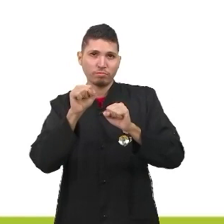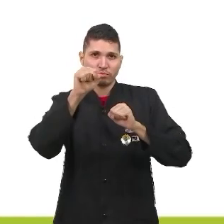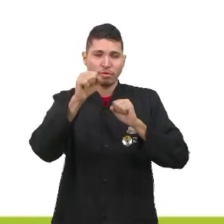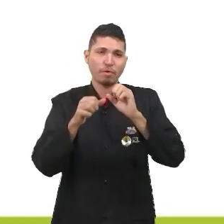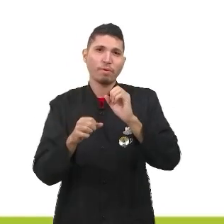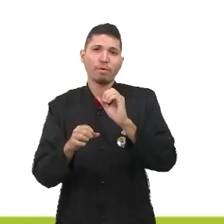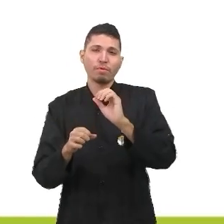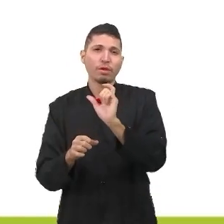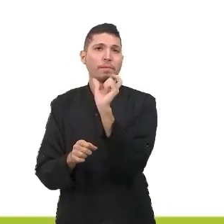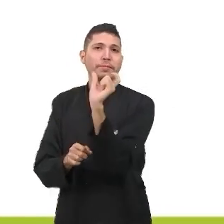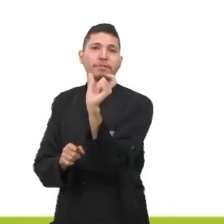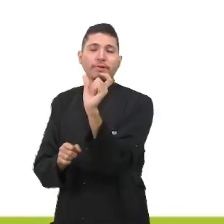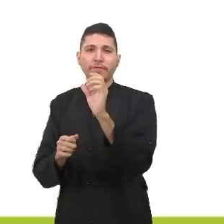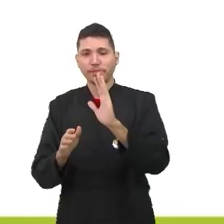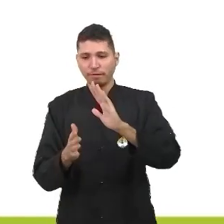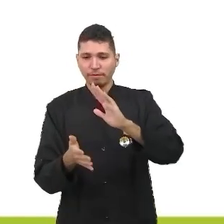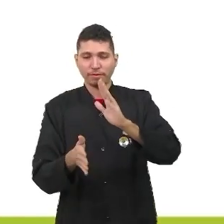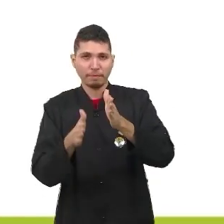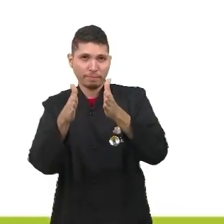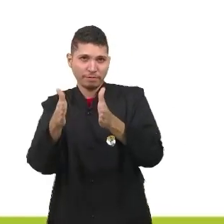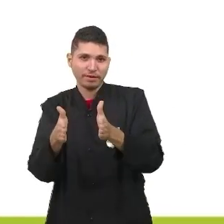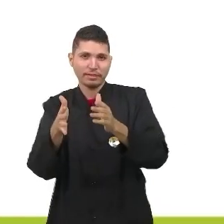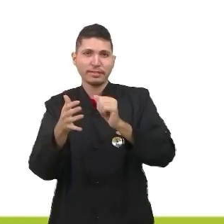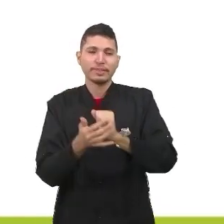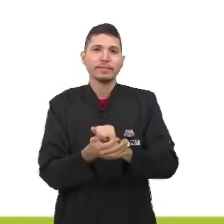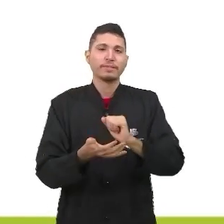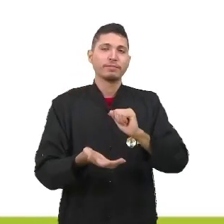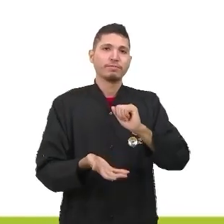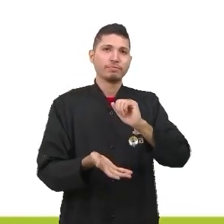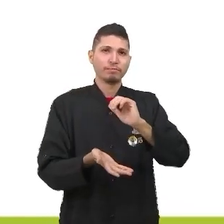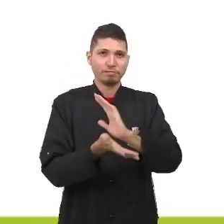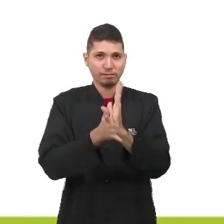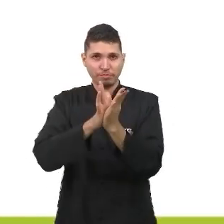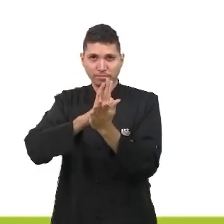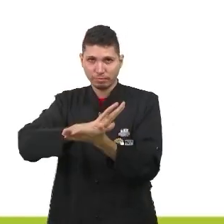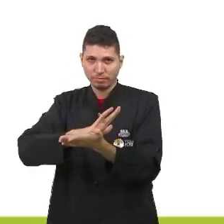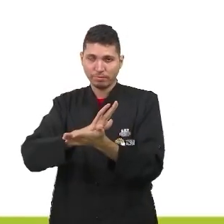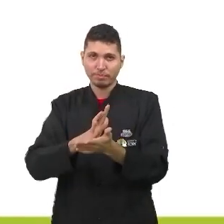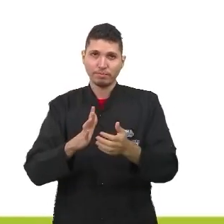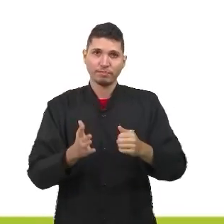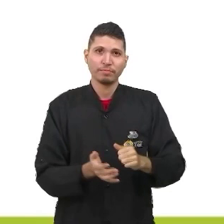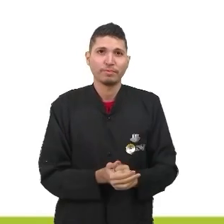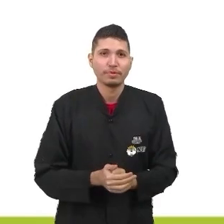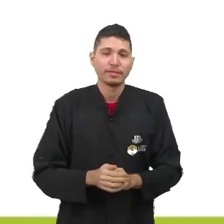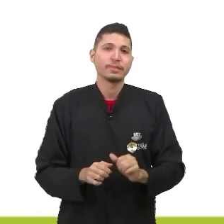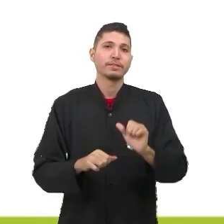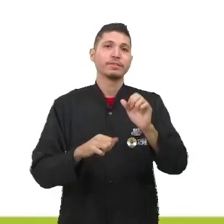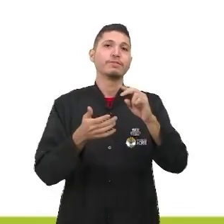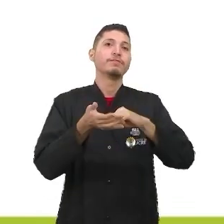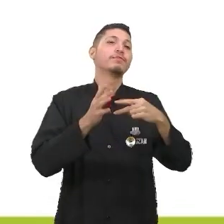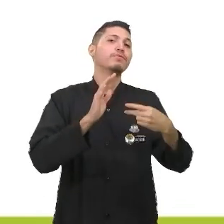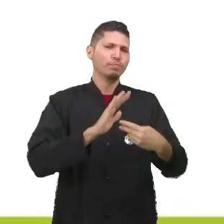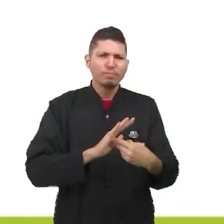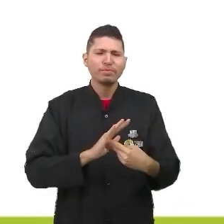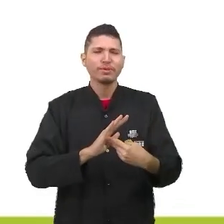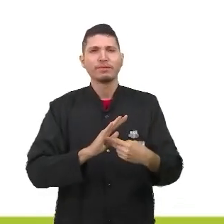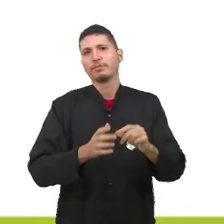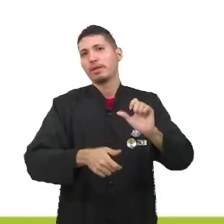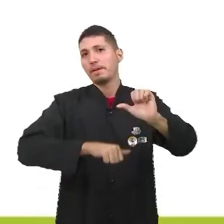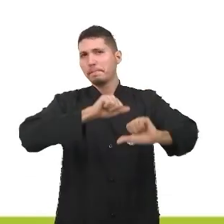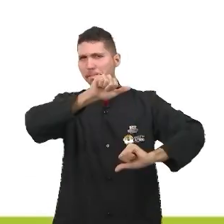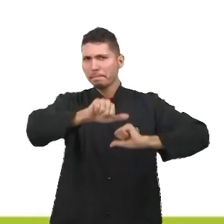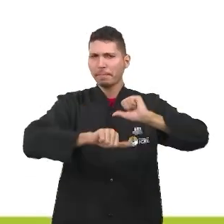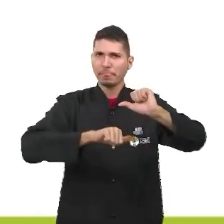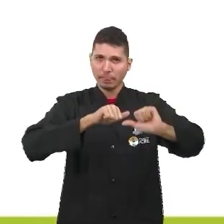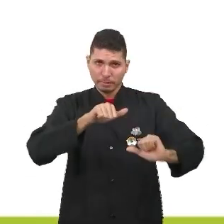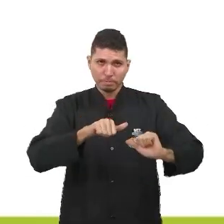Como assim destruição? Destruir os valores estéticos do passado. Buscou renovar a arte nacional e tomou